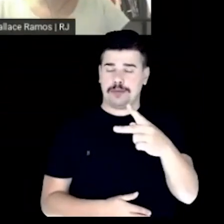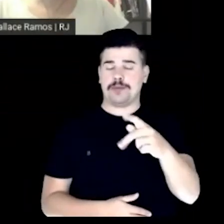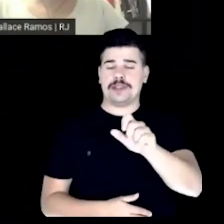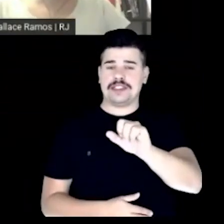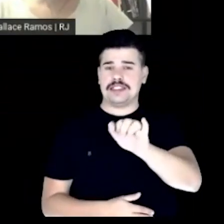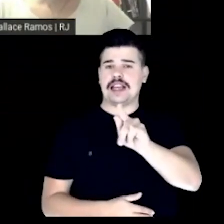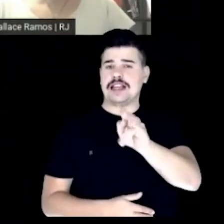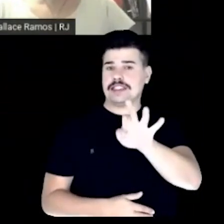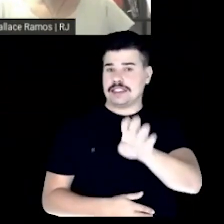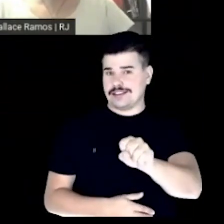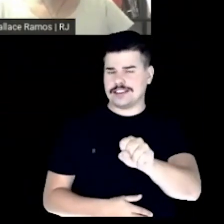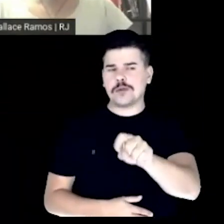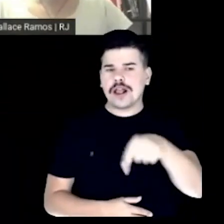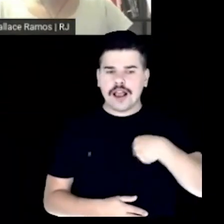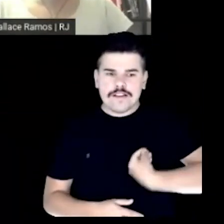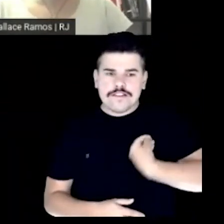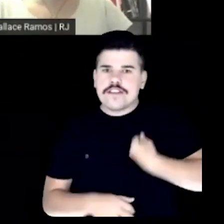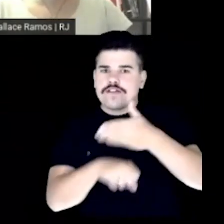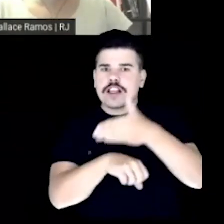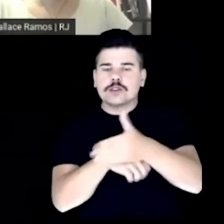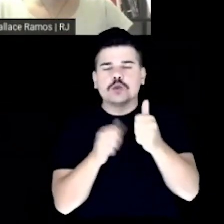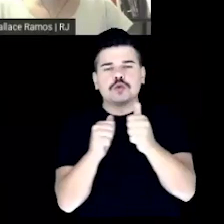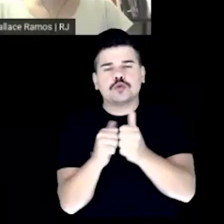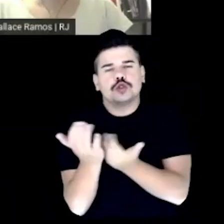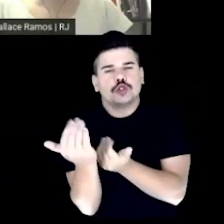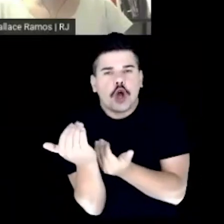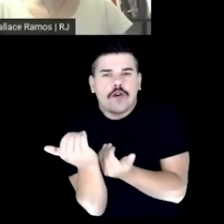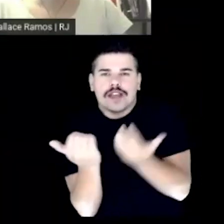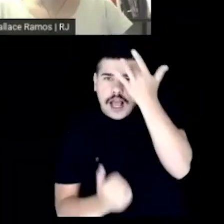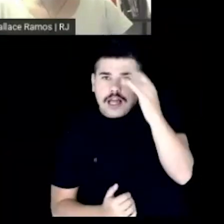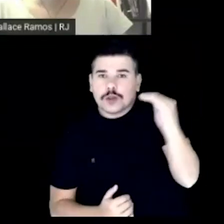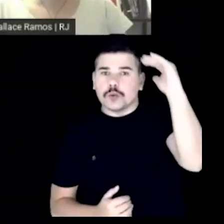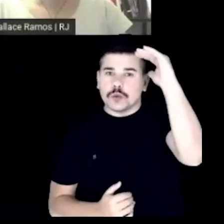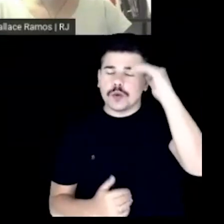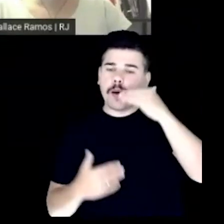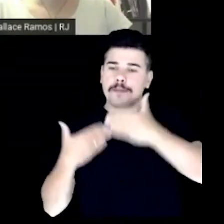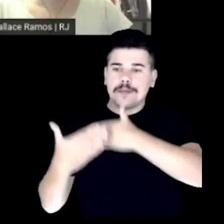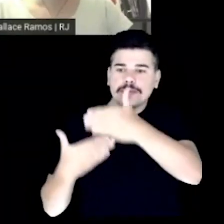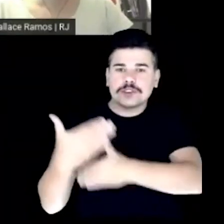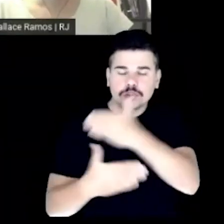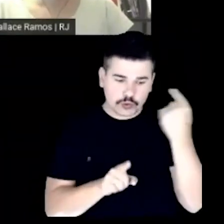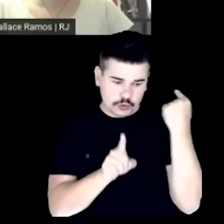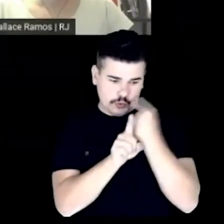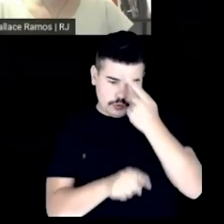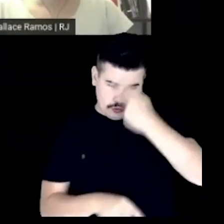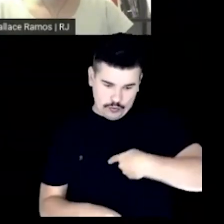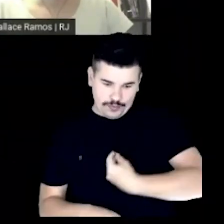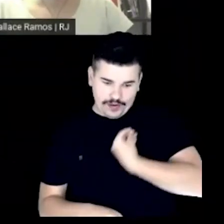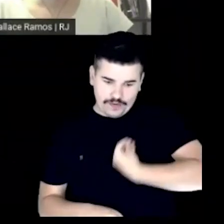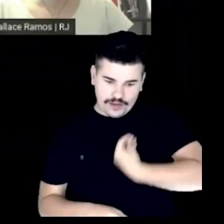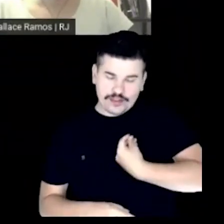muito o Outsiders, por essa questão dessa convivência dos adolescentes ou jovens adultos que estão passando por uma fase